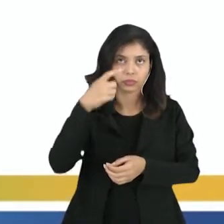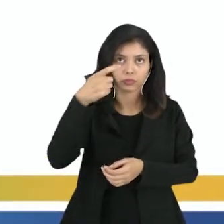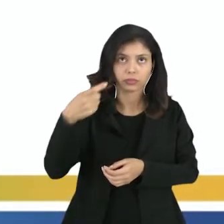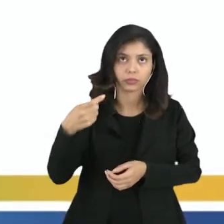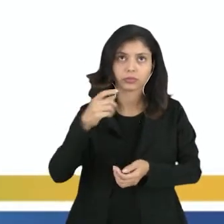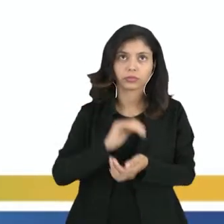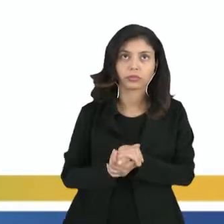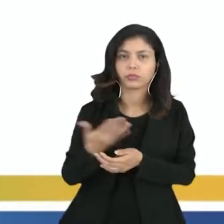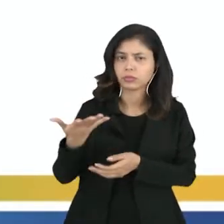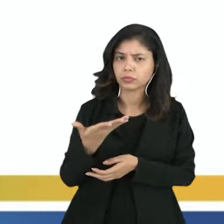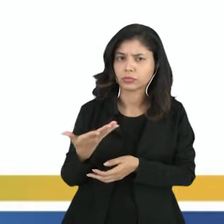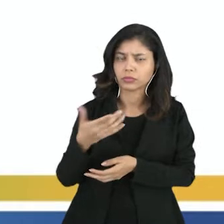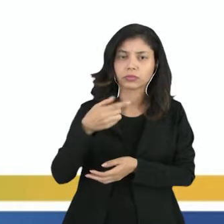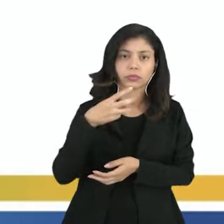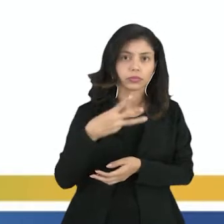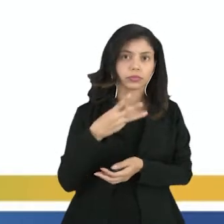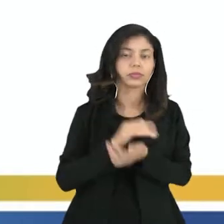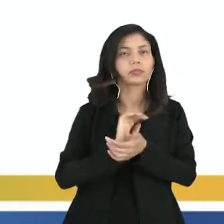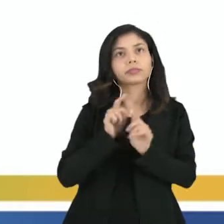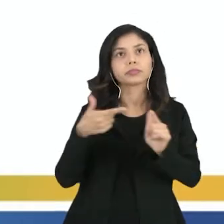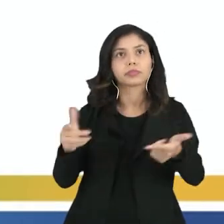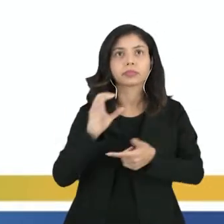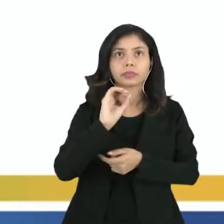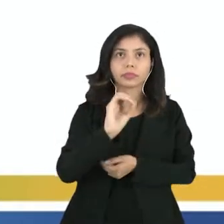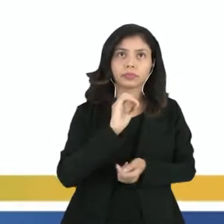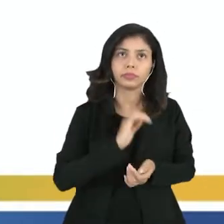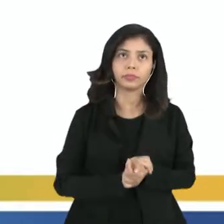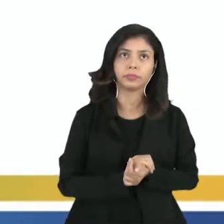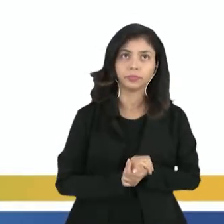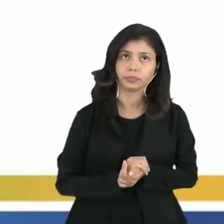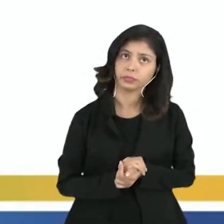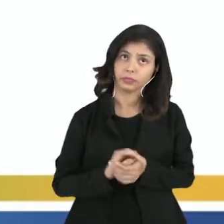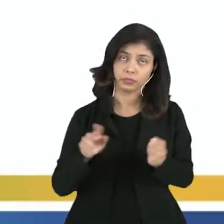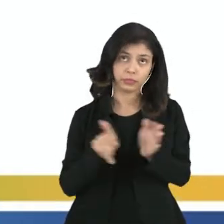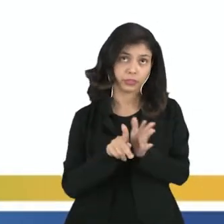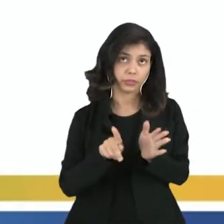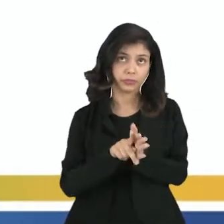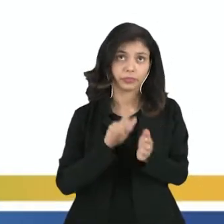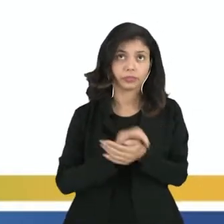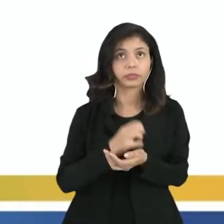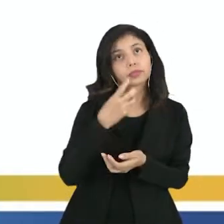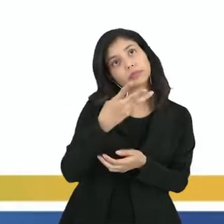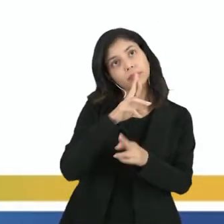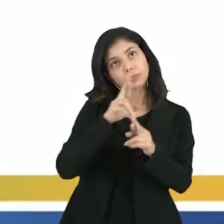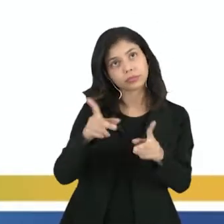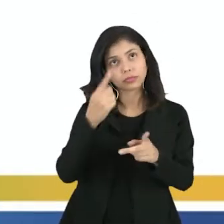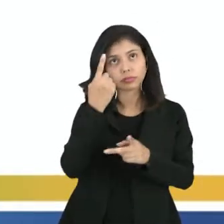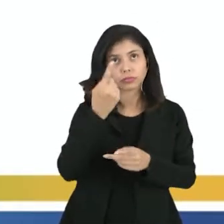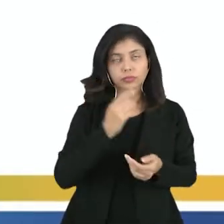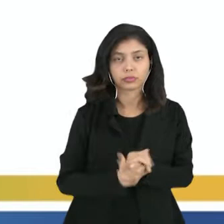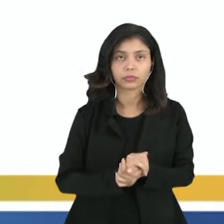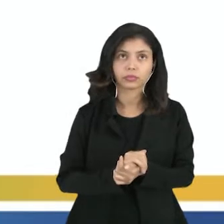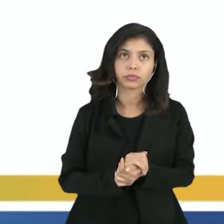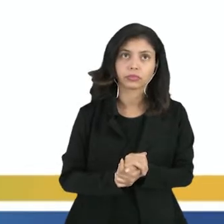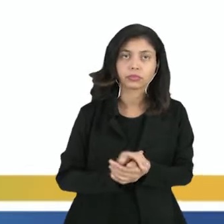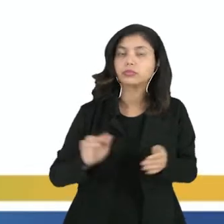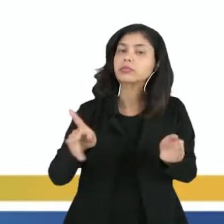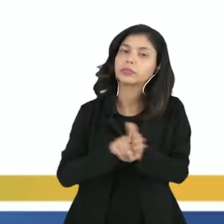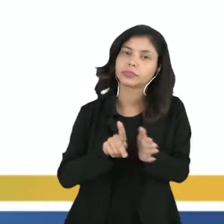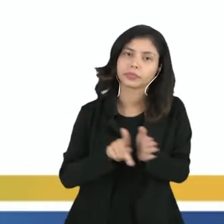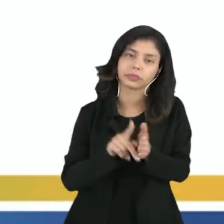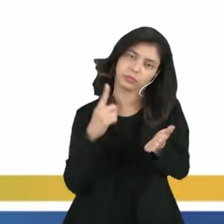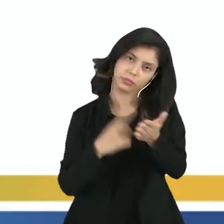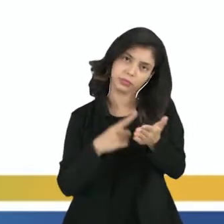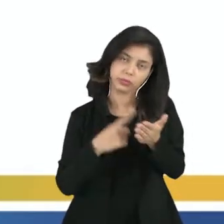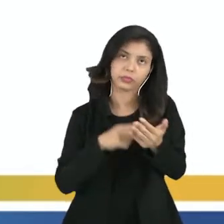3, como a base é 3, ela é maior do que 0 e, logicamente, 3 é diferente de 1, satisfaz as